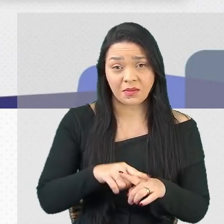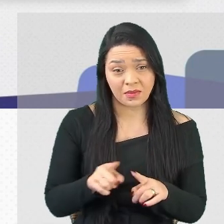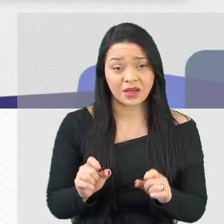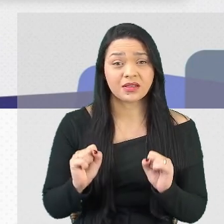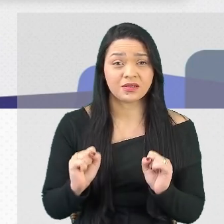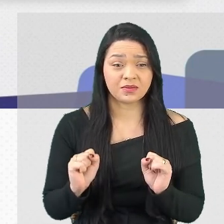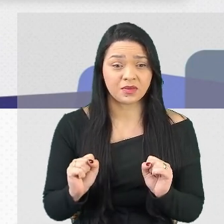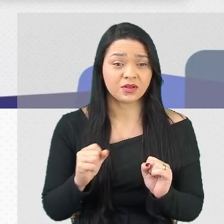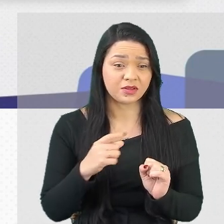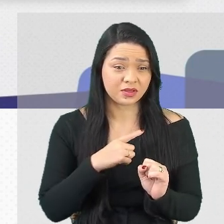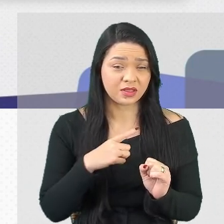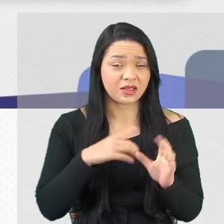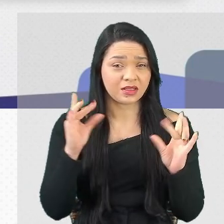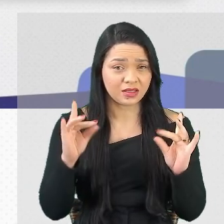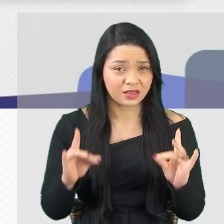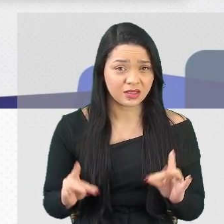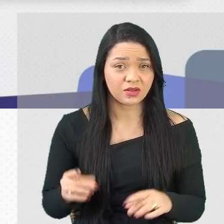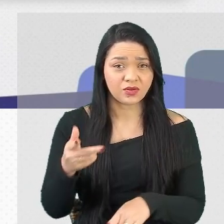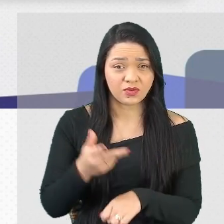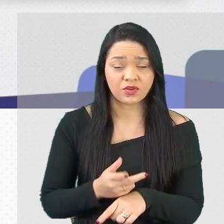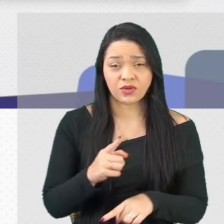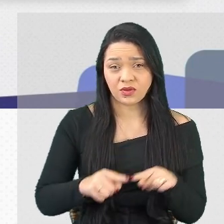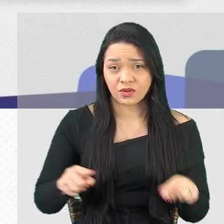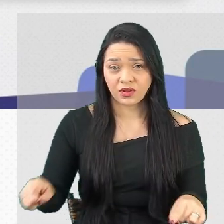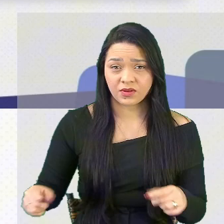tem aí na descrição do vídeo material que vai